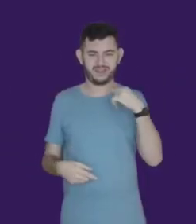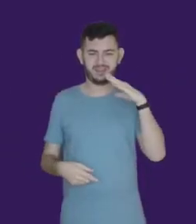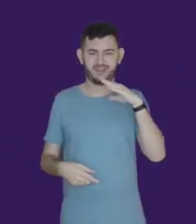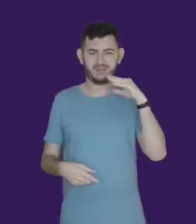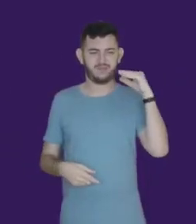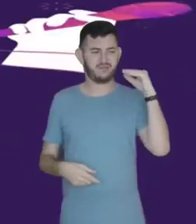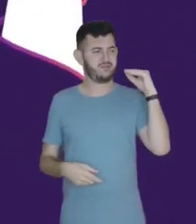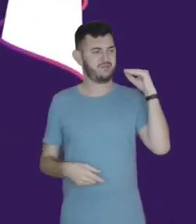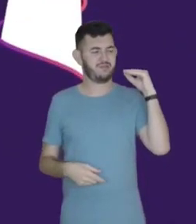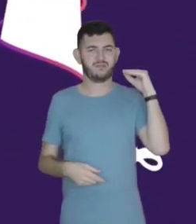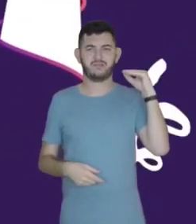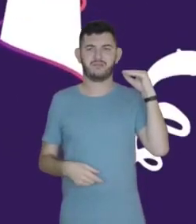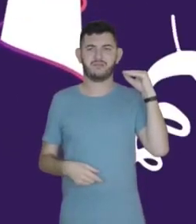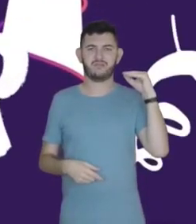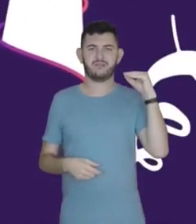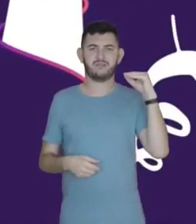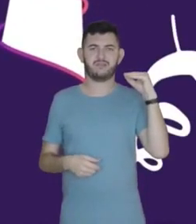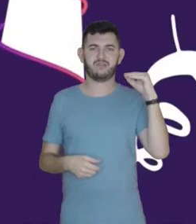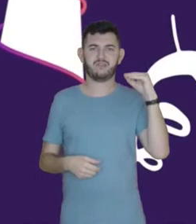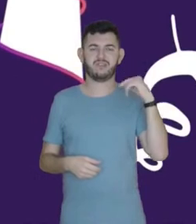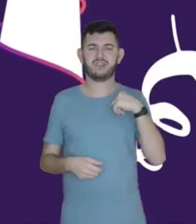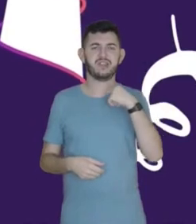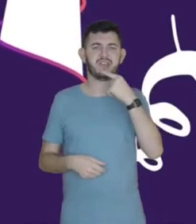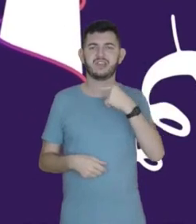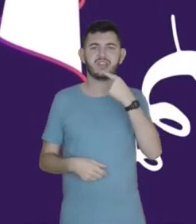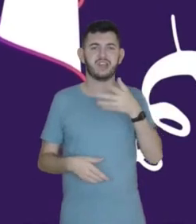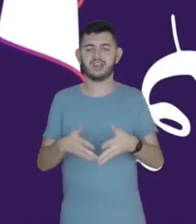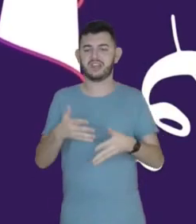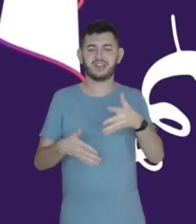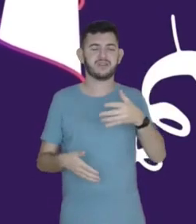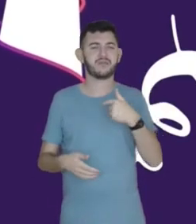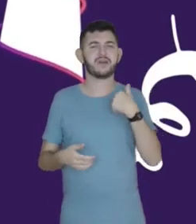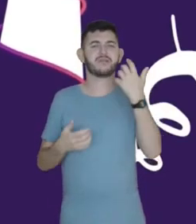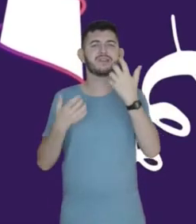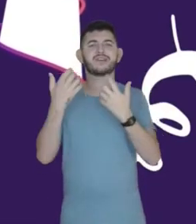Ninguém vai me impedir de cantar e lutar.